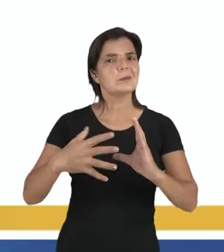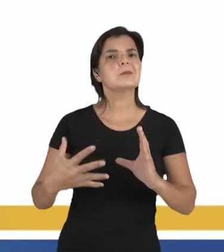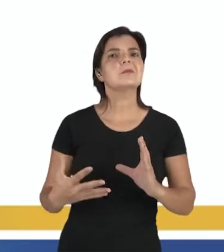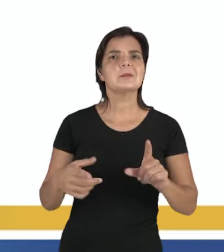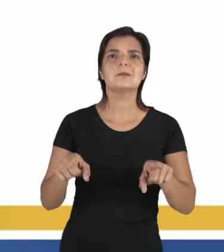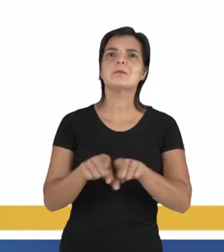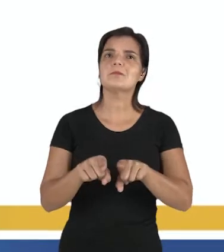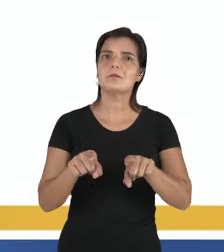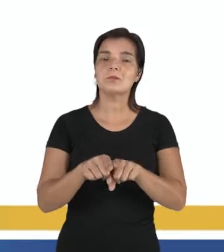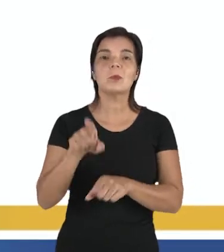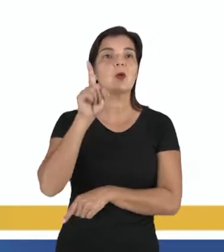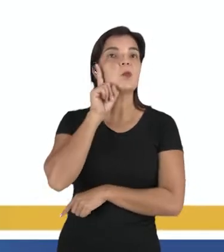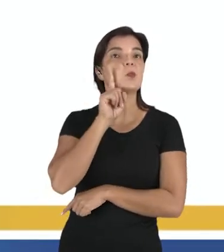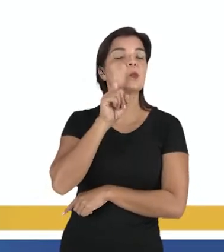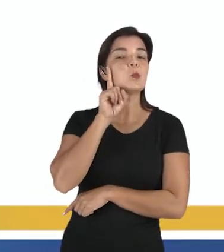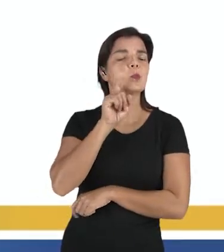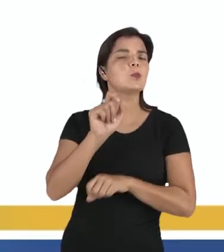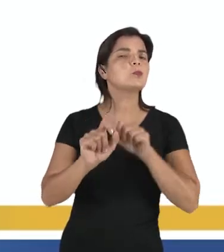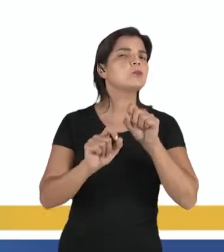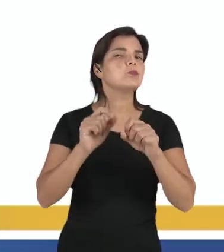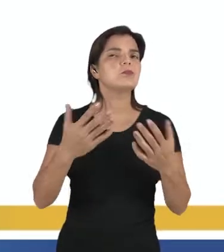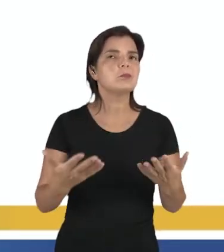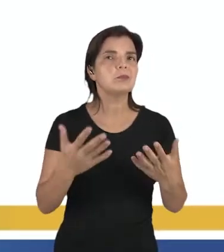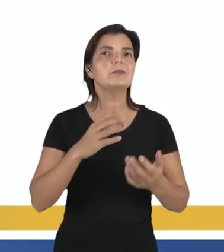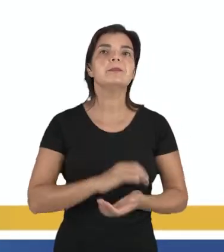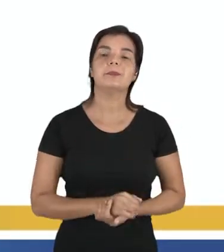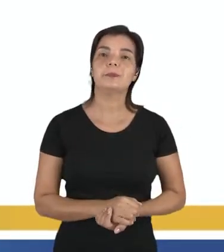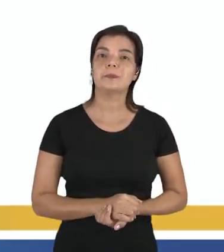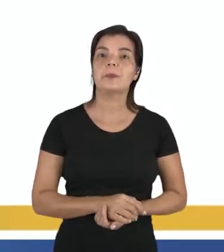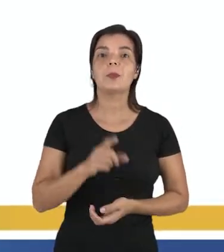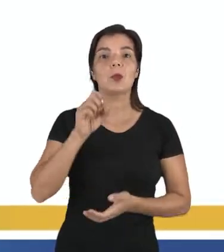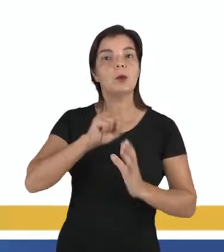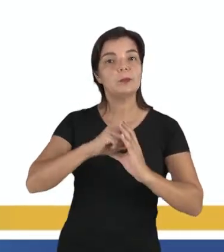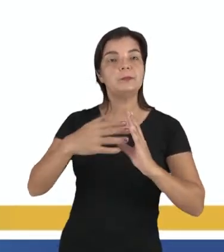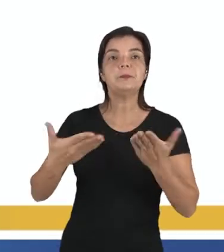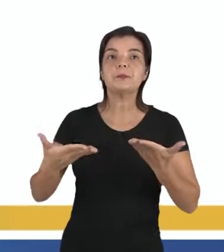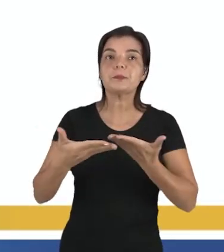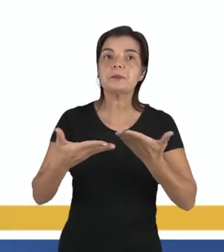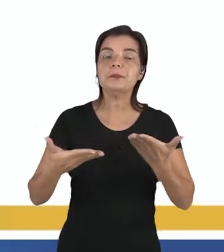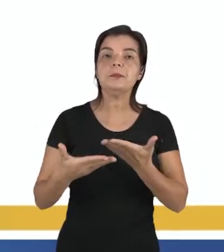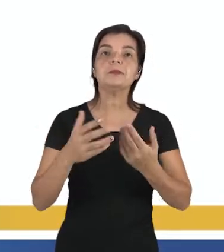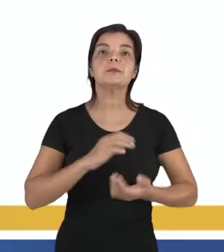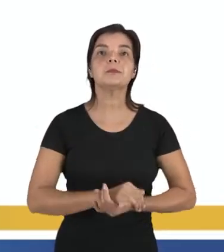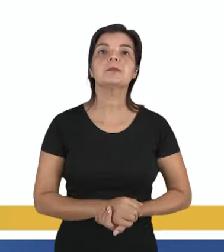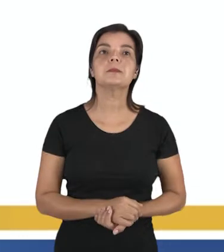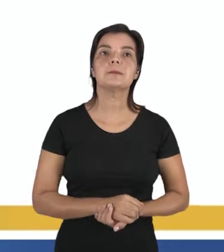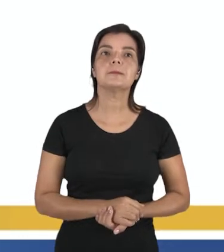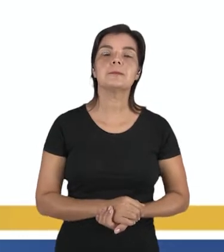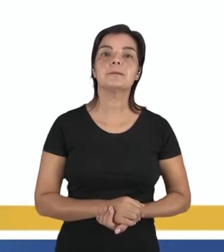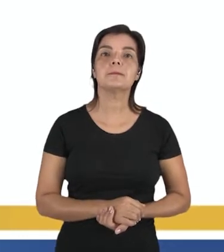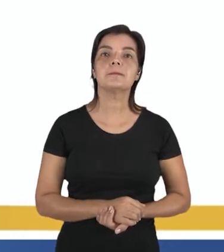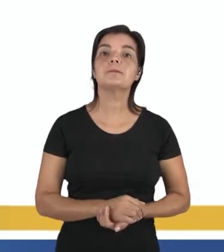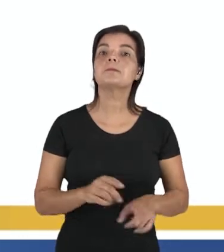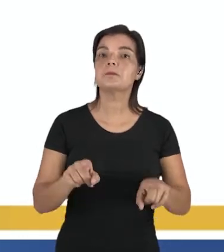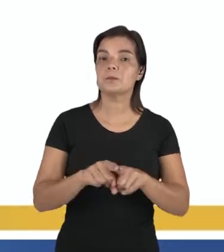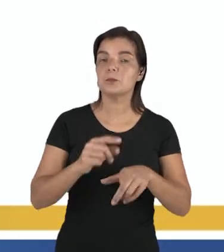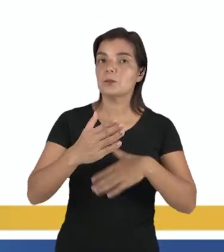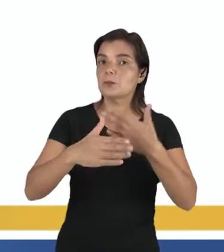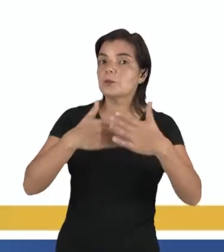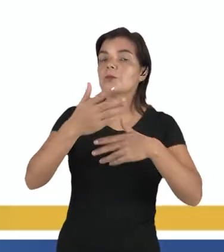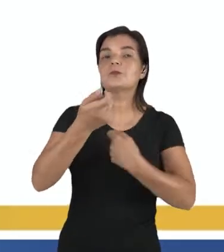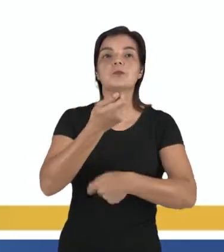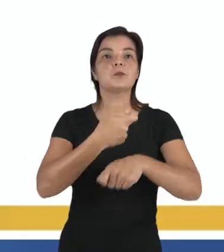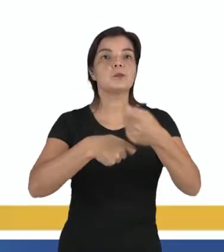características, dos Estados Unidos. A gente vai ver um pouquinho dessas características agora. As raízes do